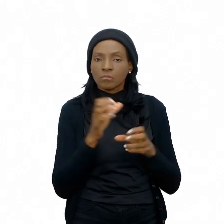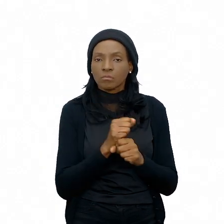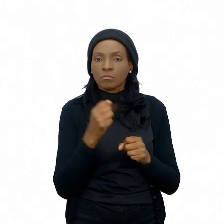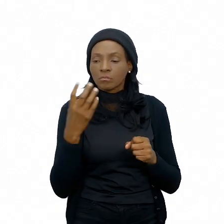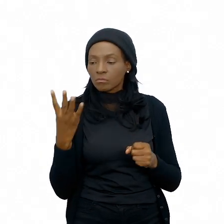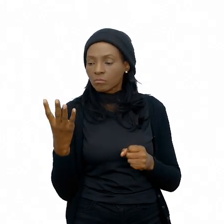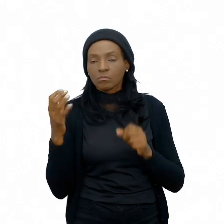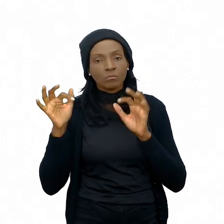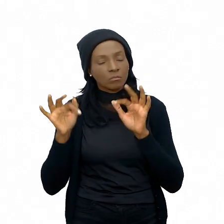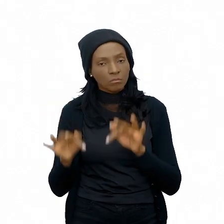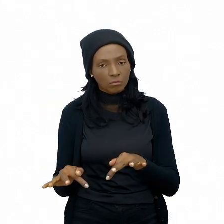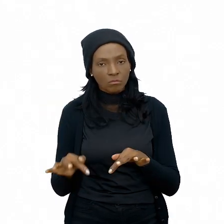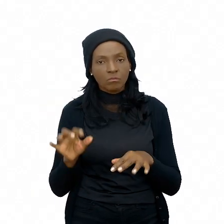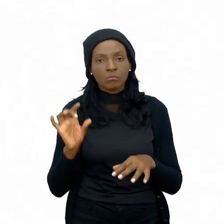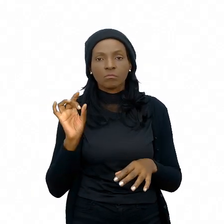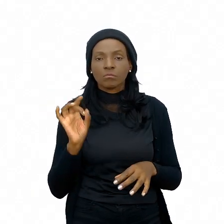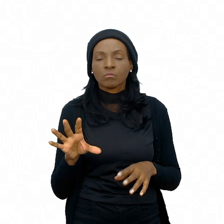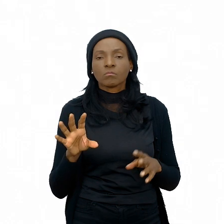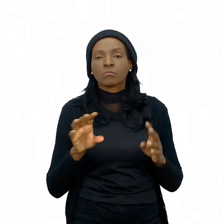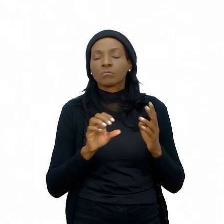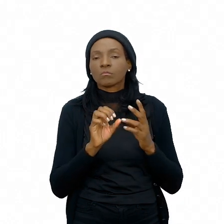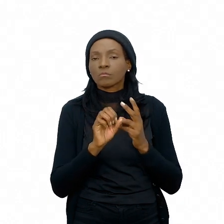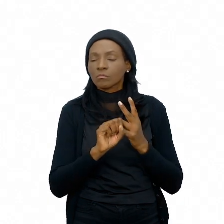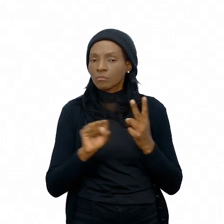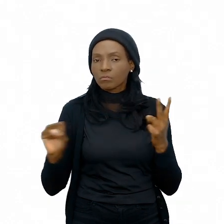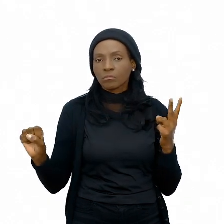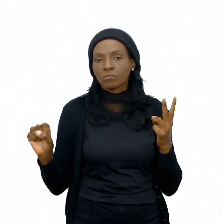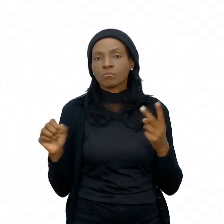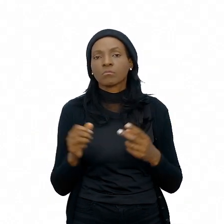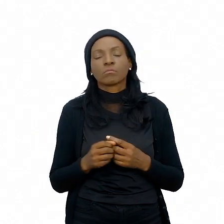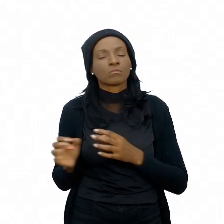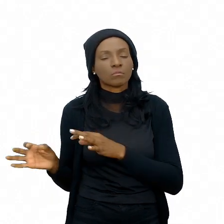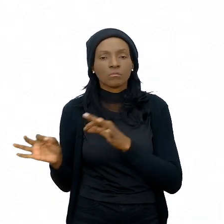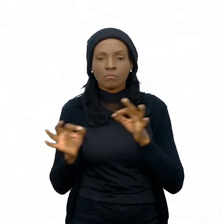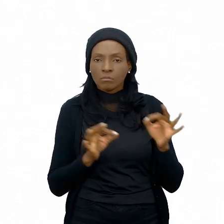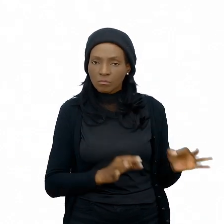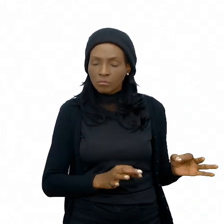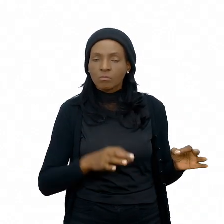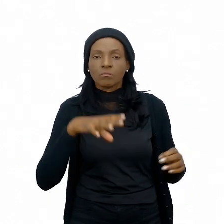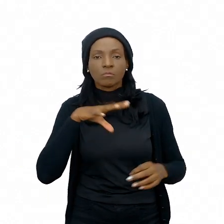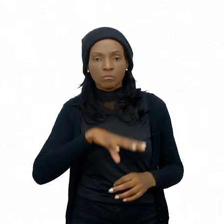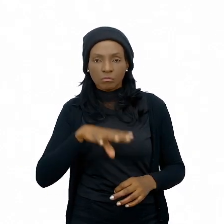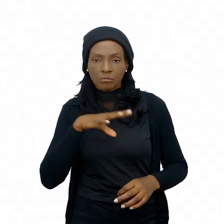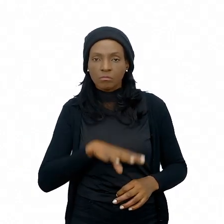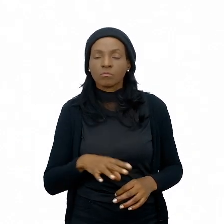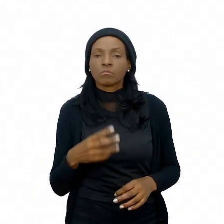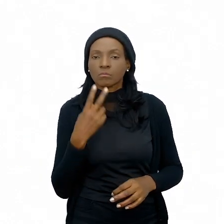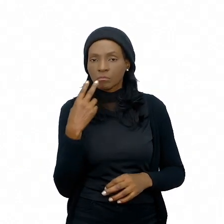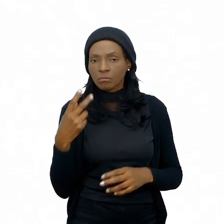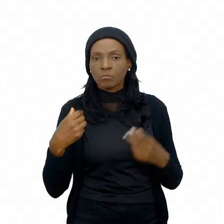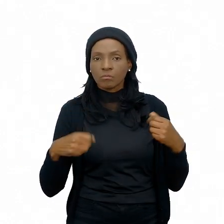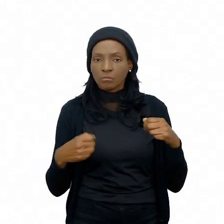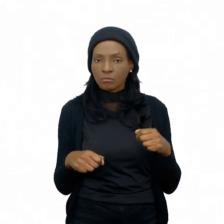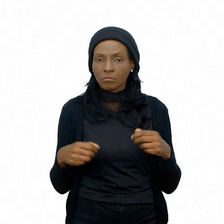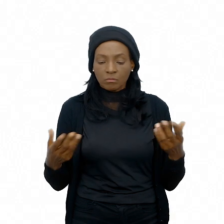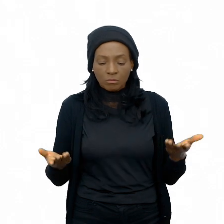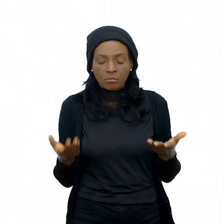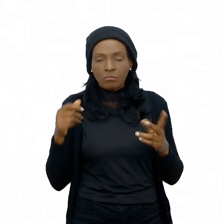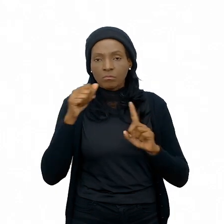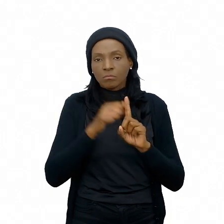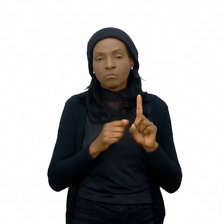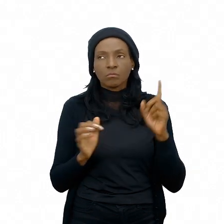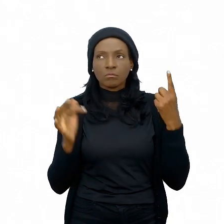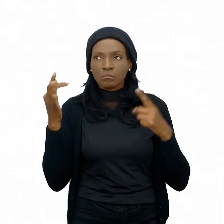ao final de cada bimestre, concomitantemente com as sondagens de língua portuguesa. Agora, no mês de fevereiro, no começo